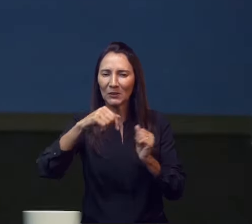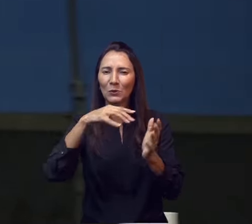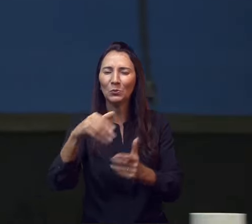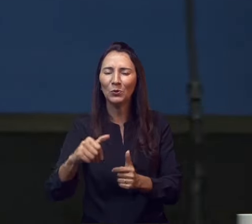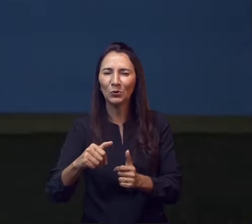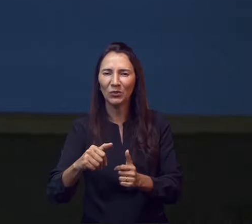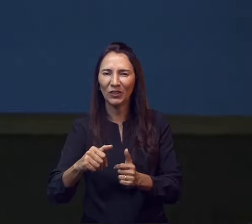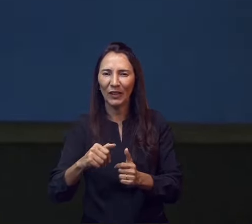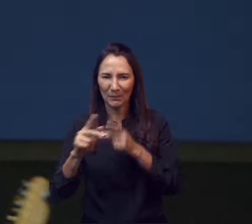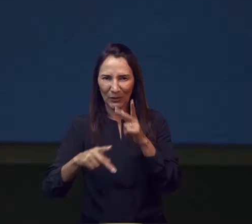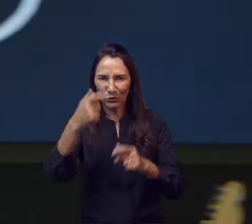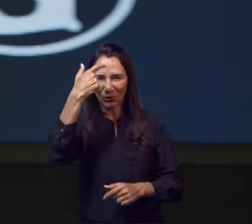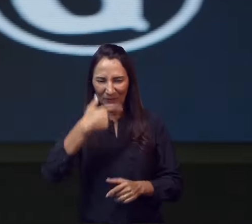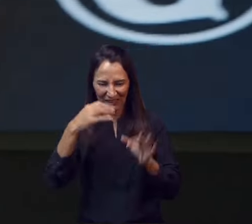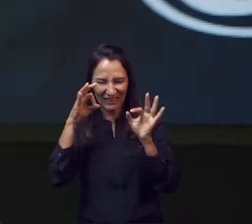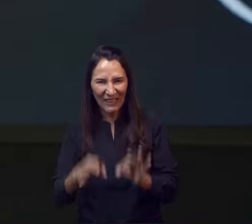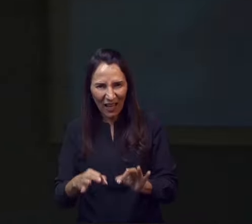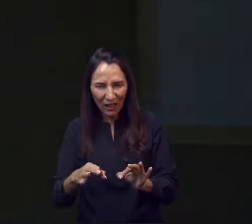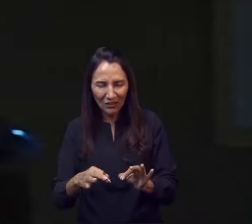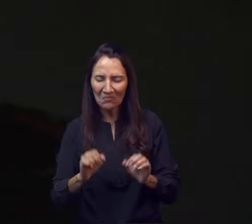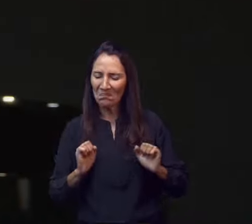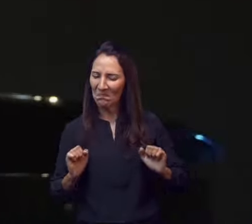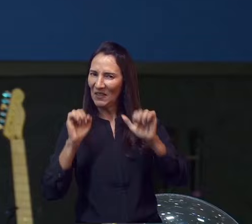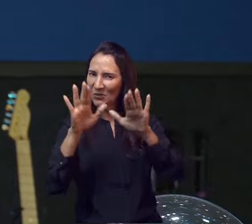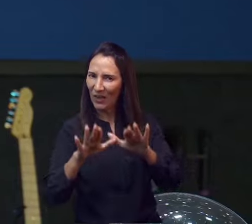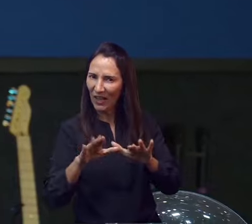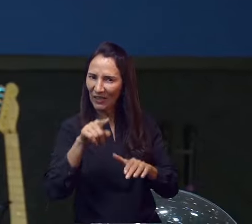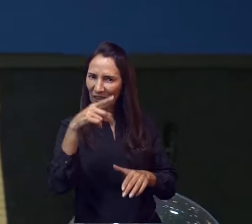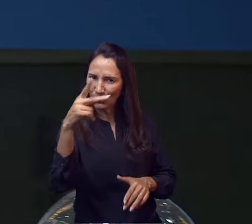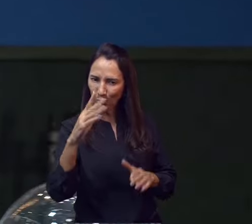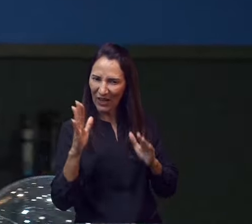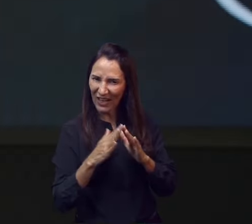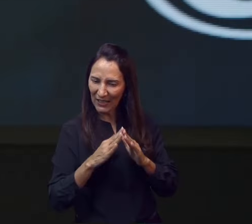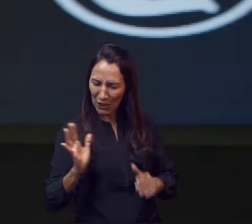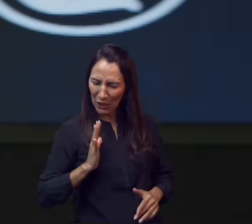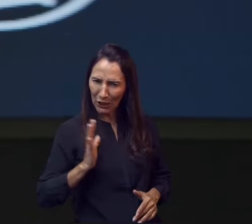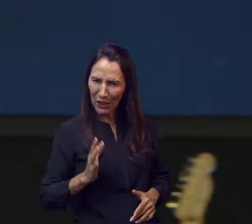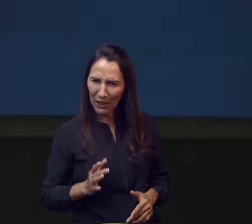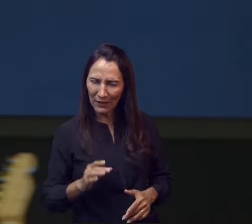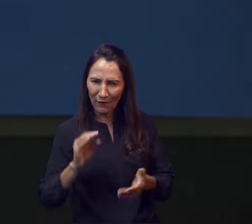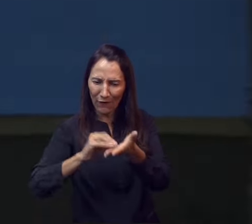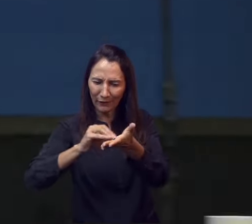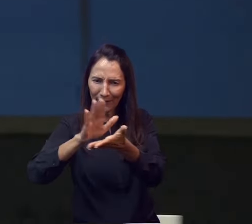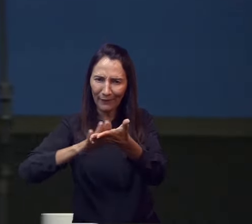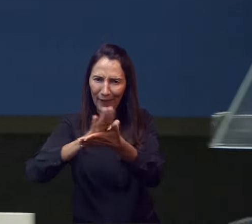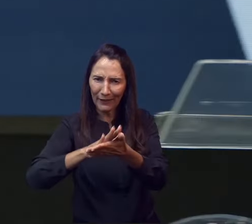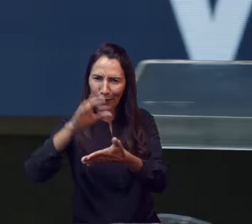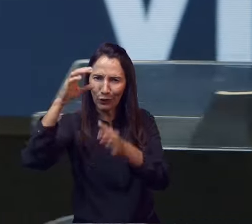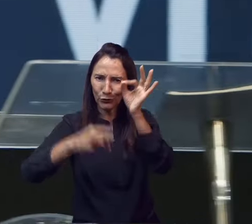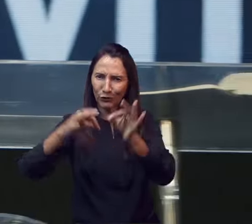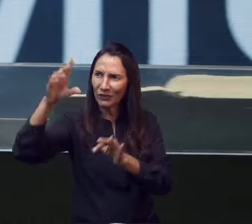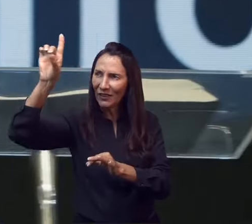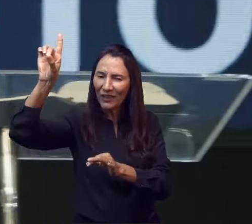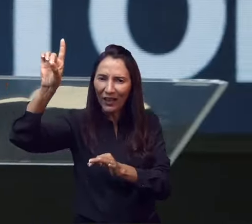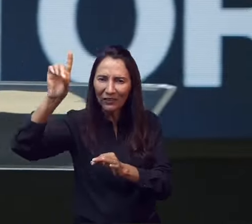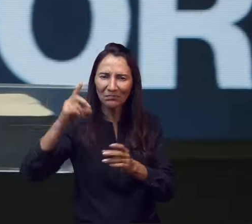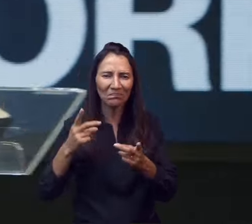abençoada riqueza e Fazenda haverá na sua casa e a sua justiça permanece para sempre